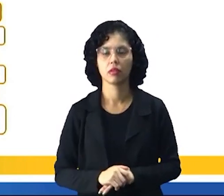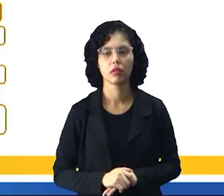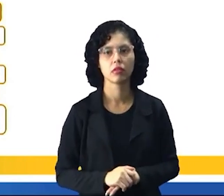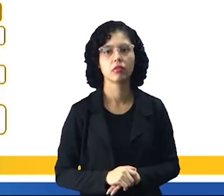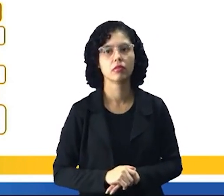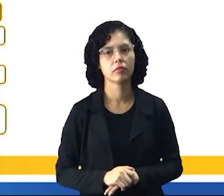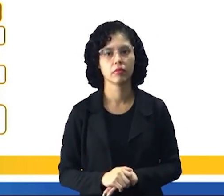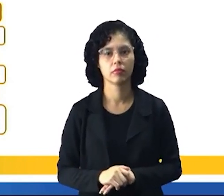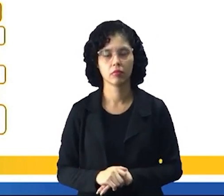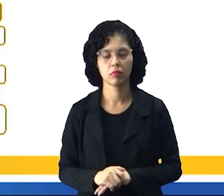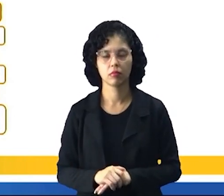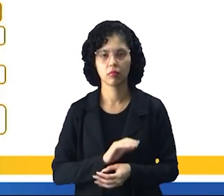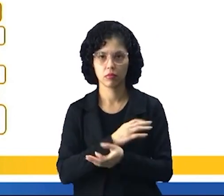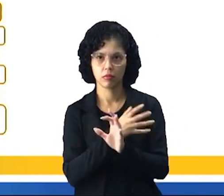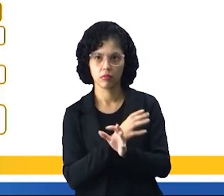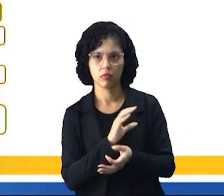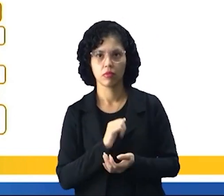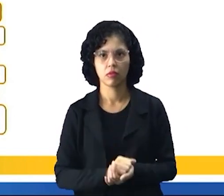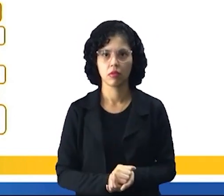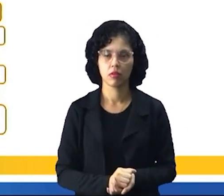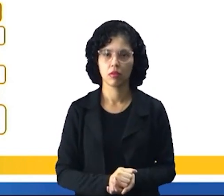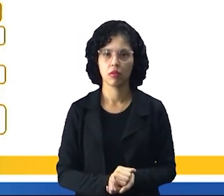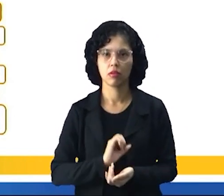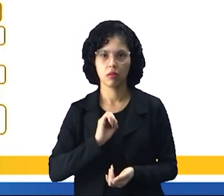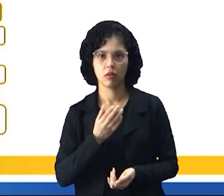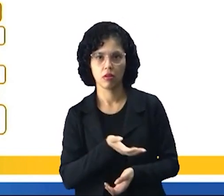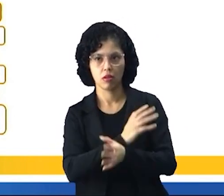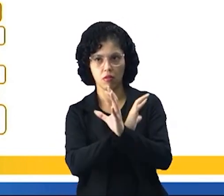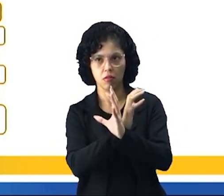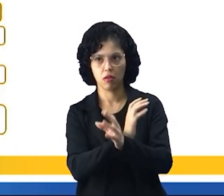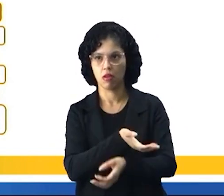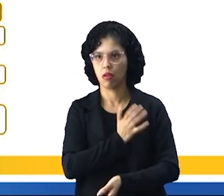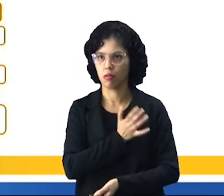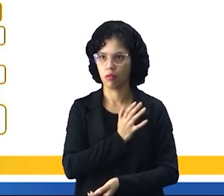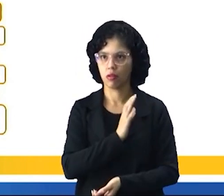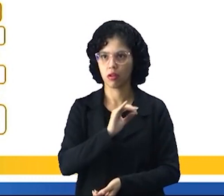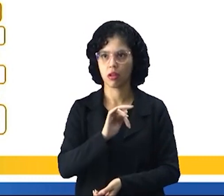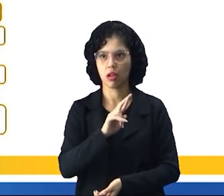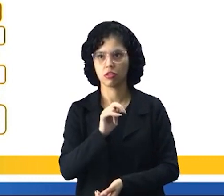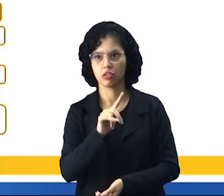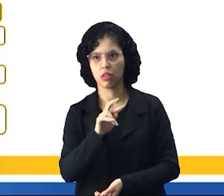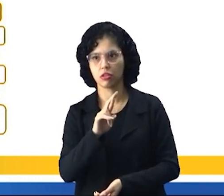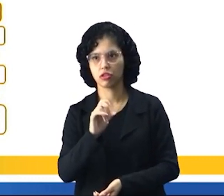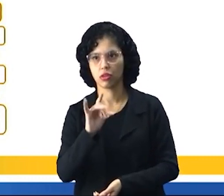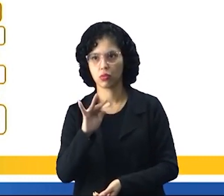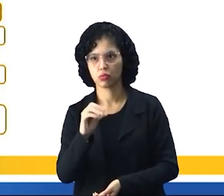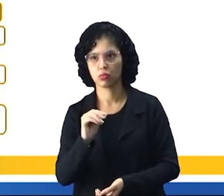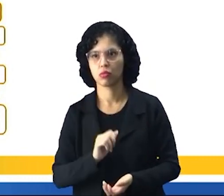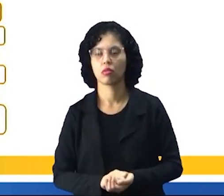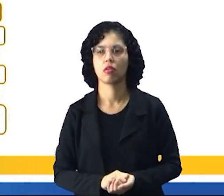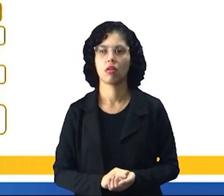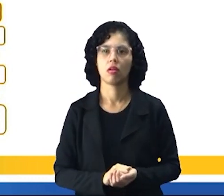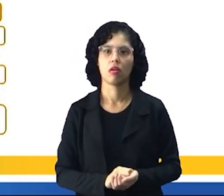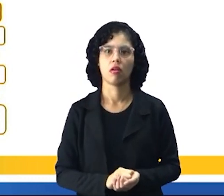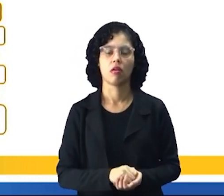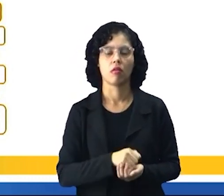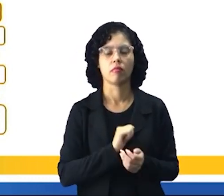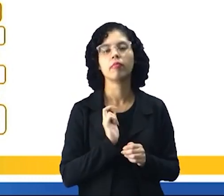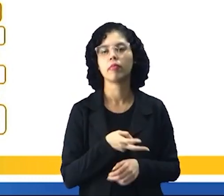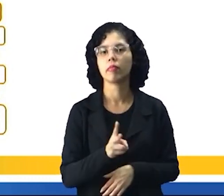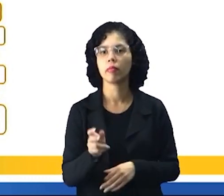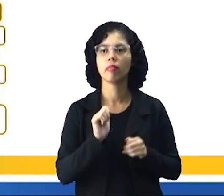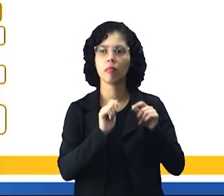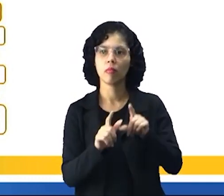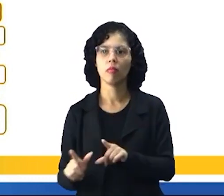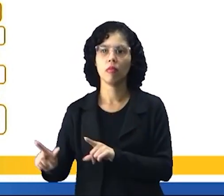ser do tipo cartilaginoso ou ósseo mesmo, né? Que a gente vai ver essa diferenciação. Continuando no slide aí,